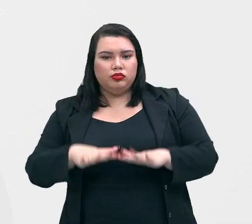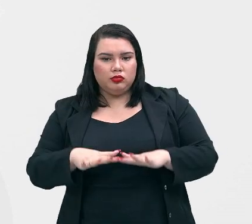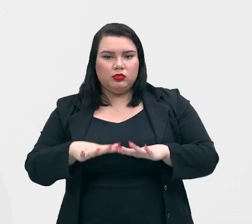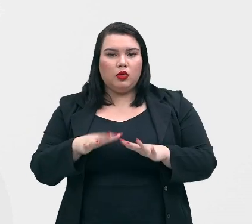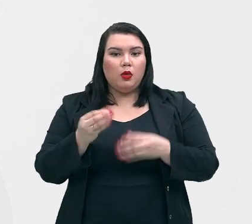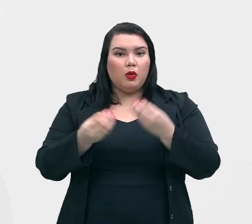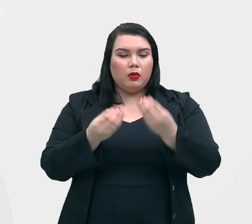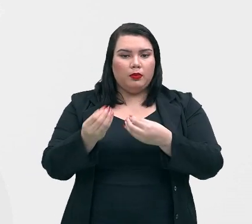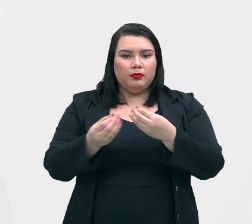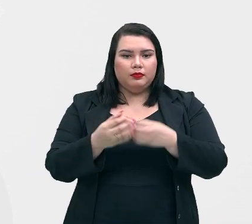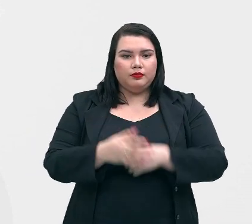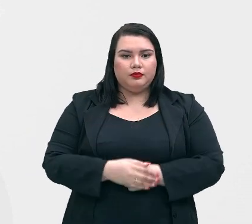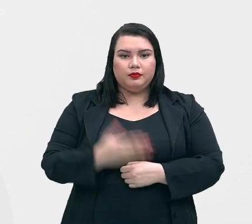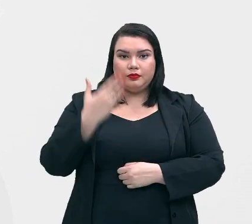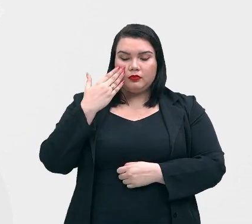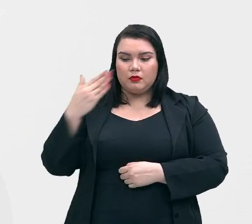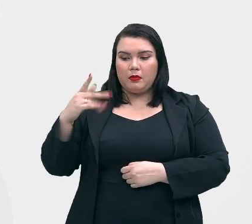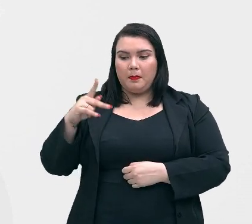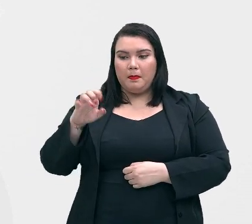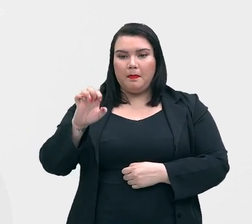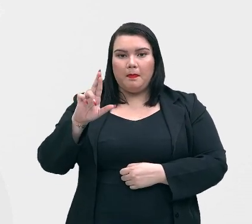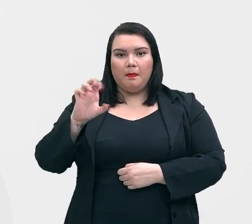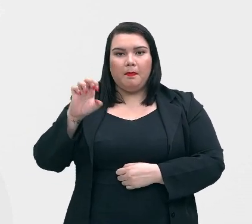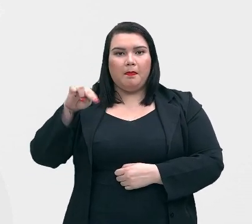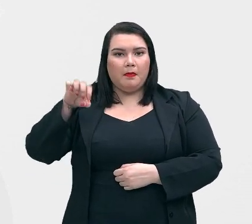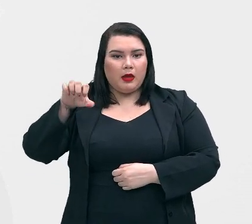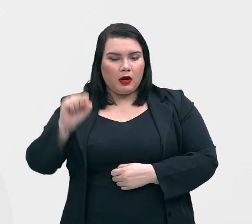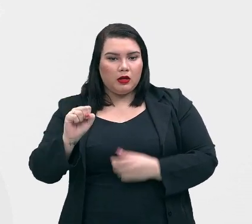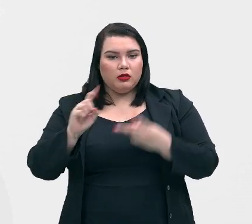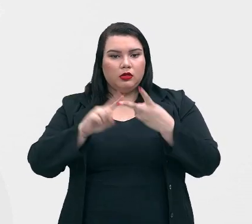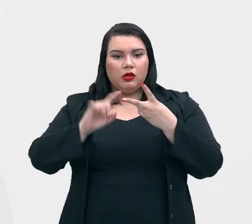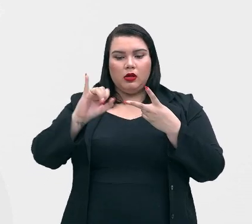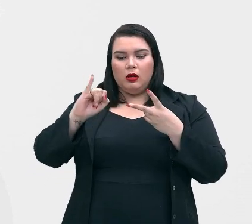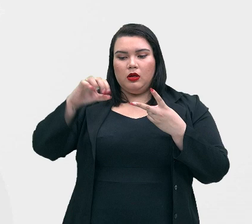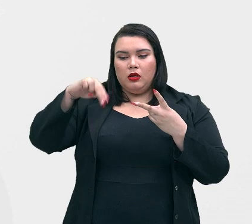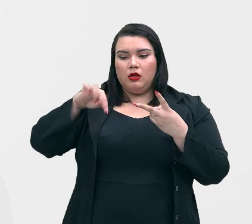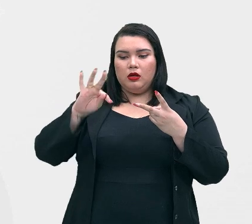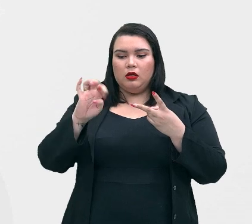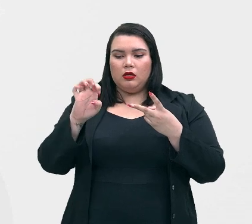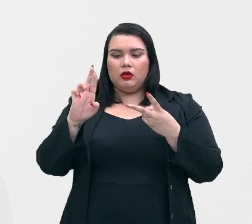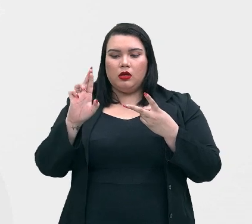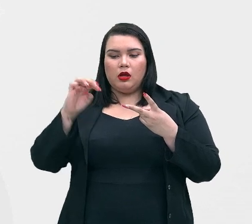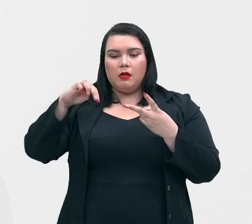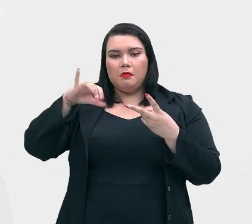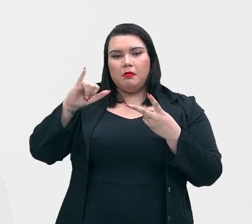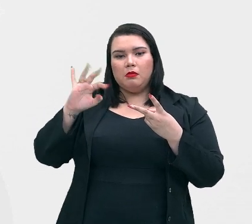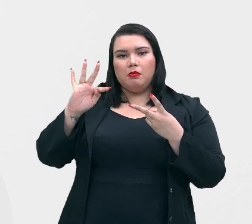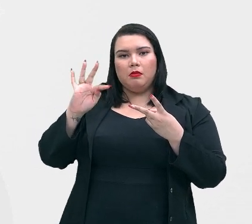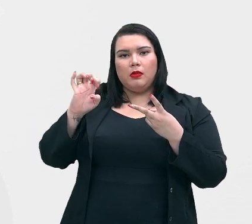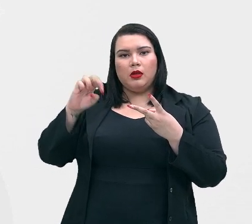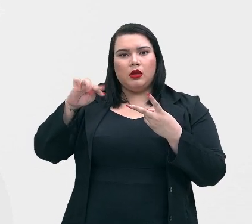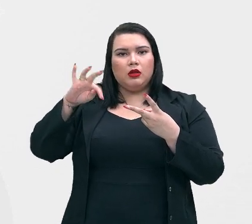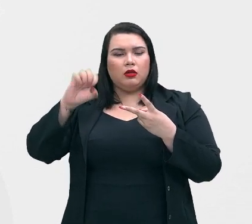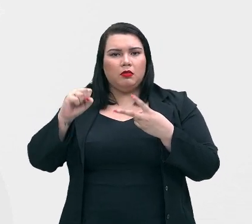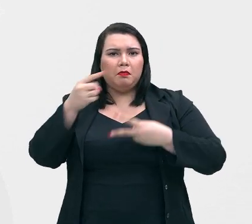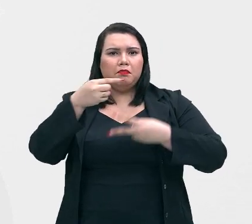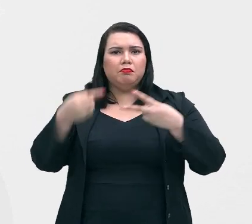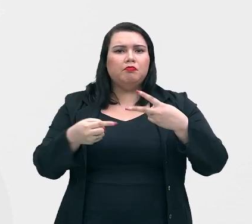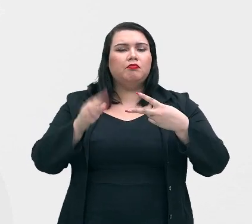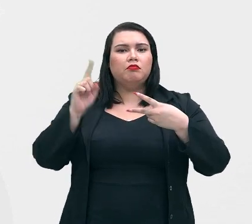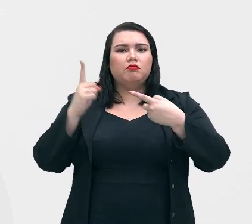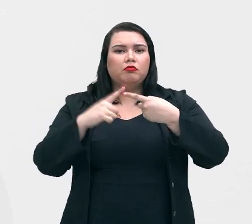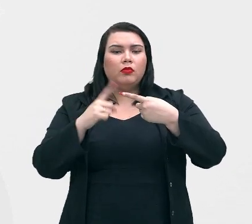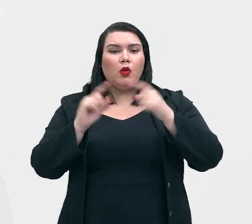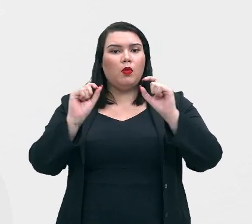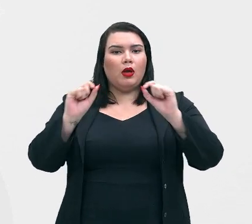período. Vamos ter então os rios perenes e os rios intermitentes. Mas professor, o que são os rios perenes? São aqueles, gente, que nunca